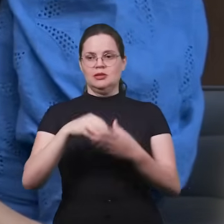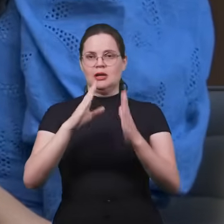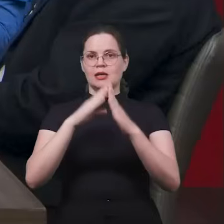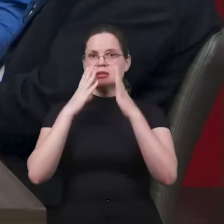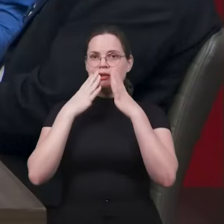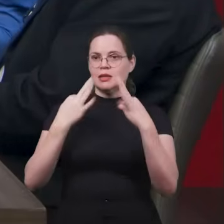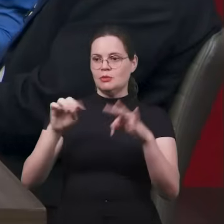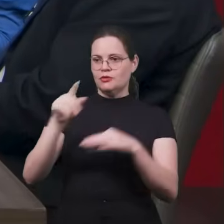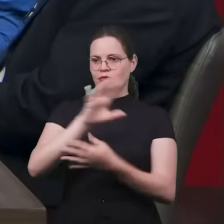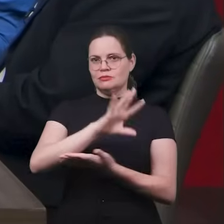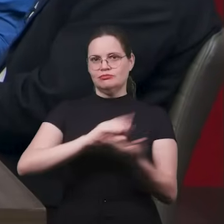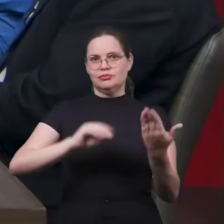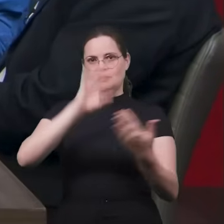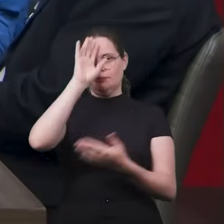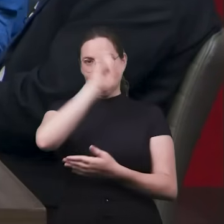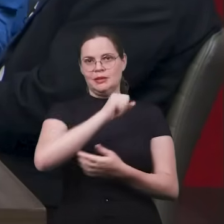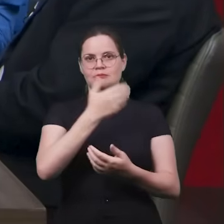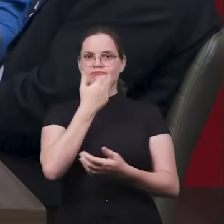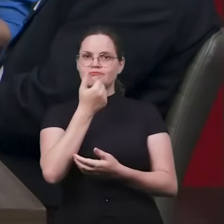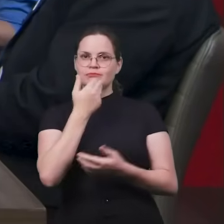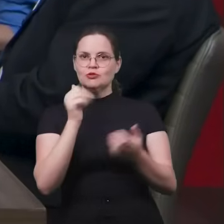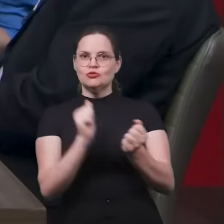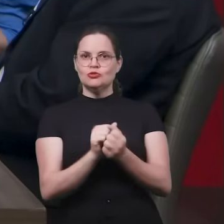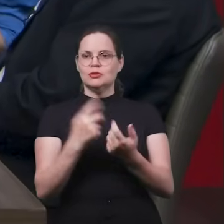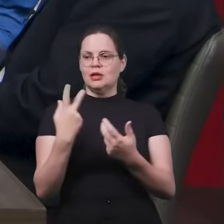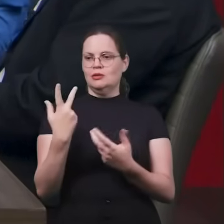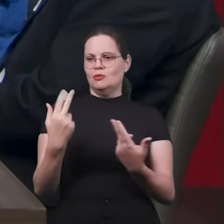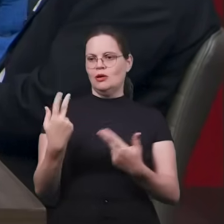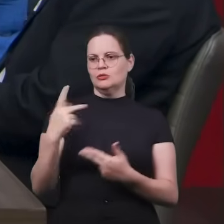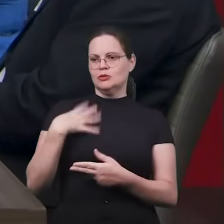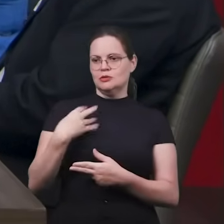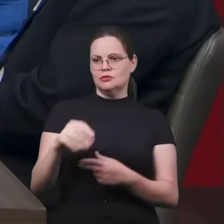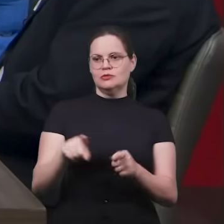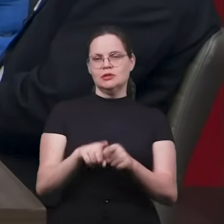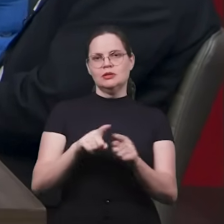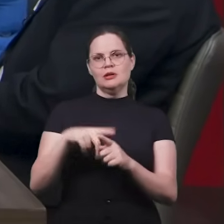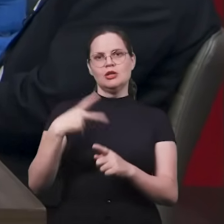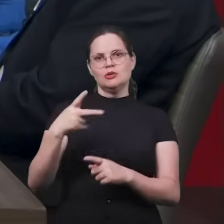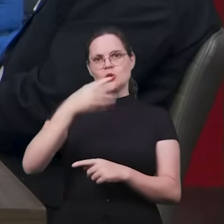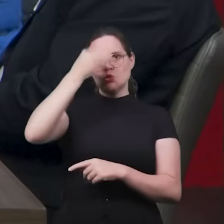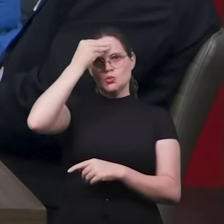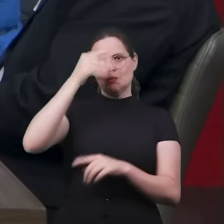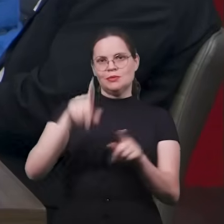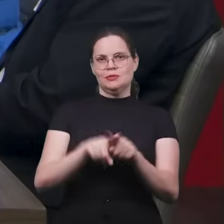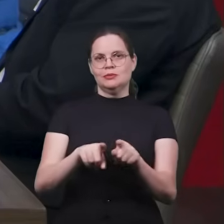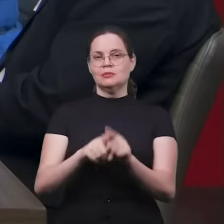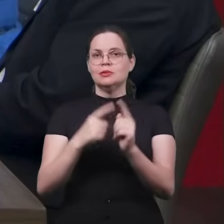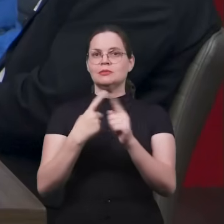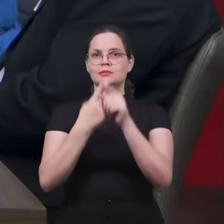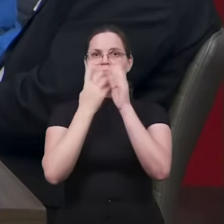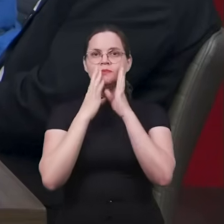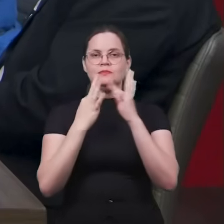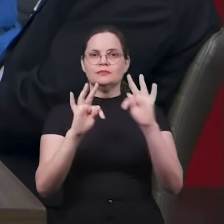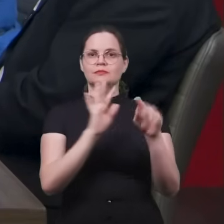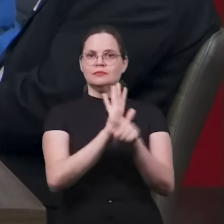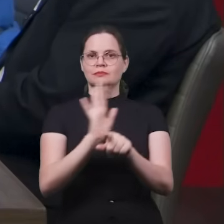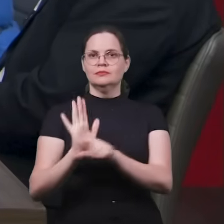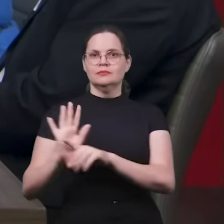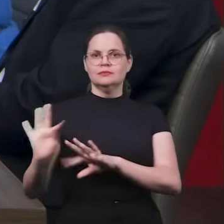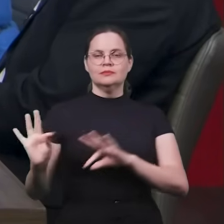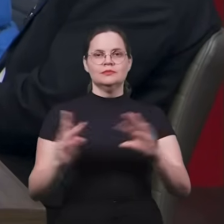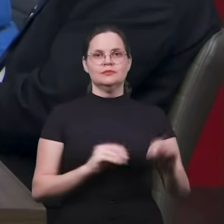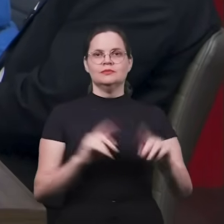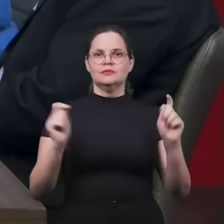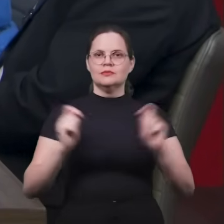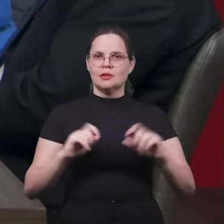tem sido para os seus filhos, para os seus sobrinhos, não é? O testemunho que contribui com uma